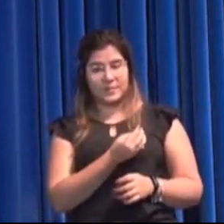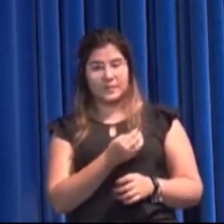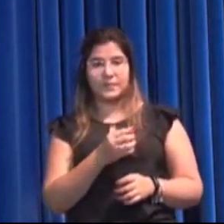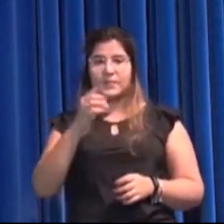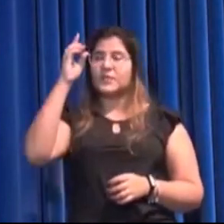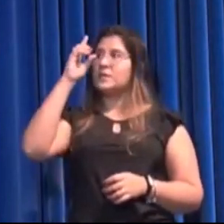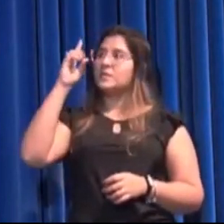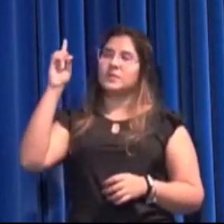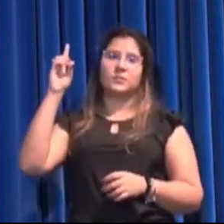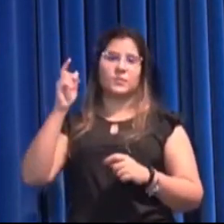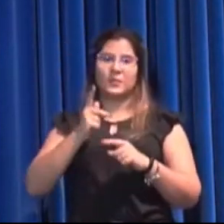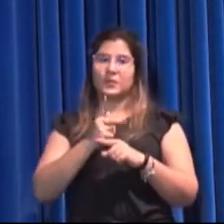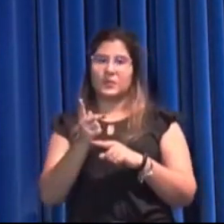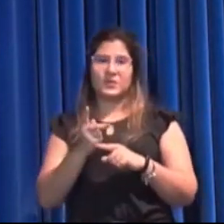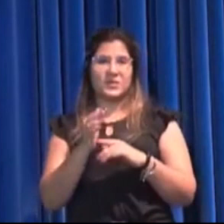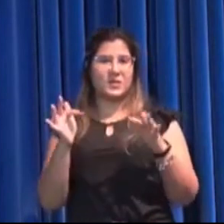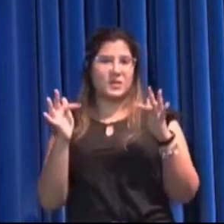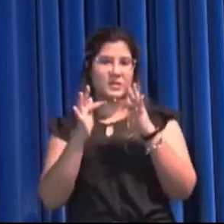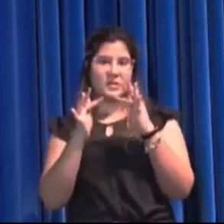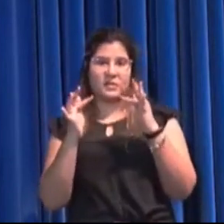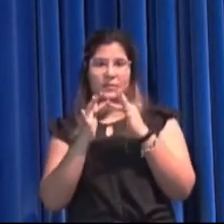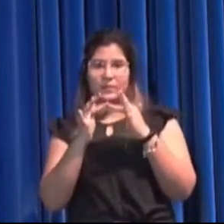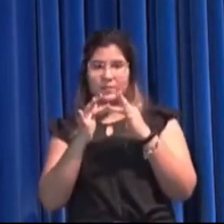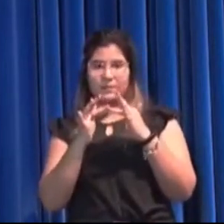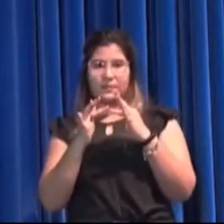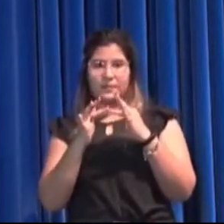está buscando templos